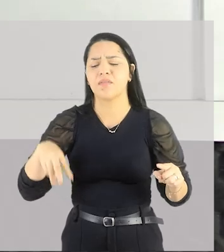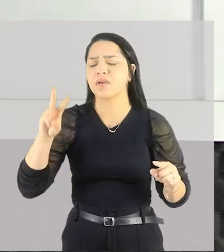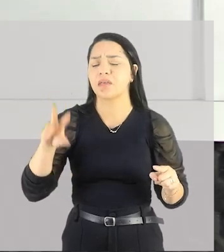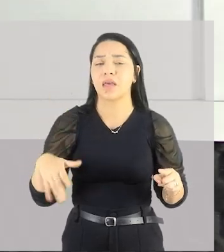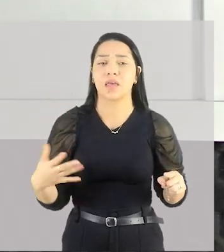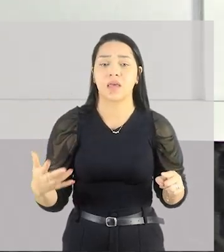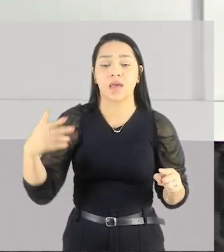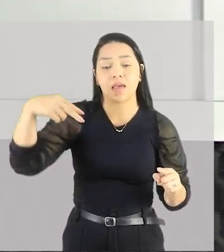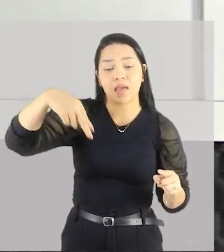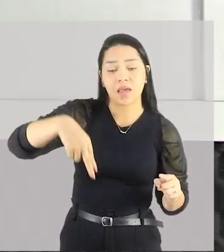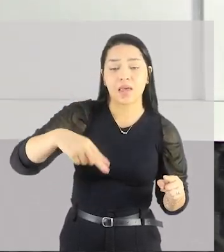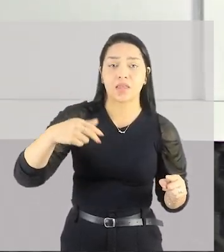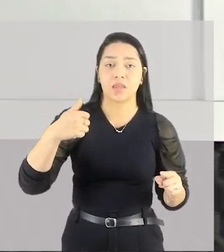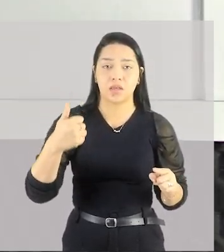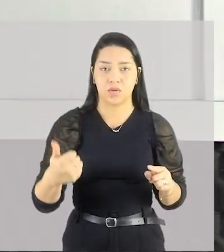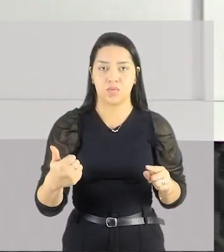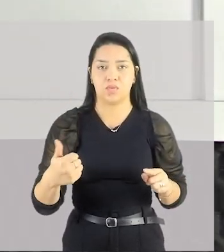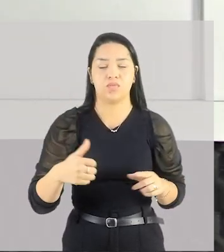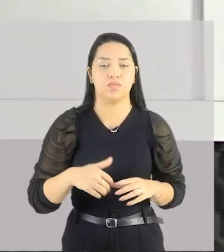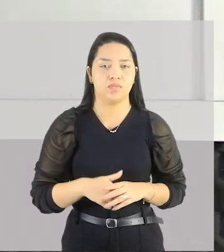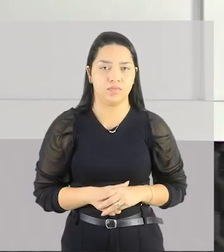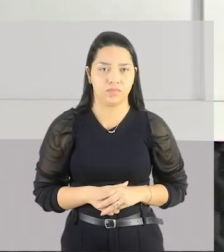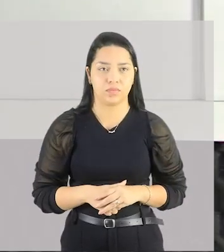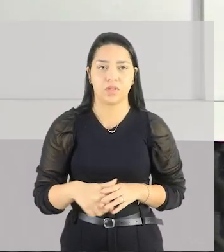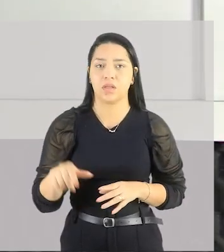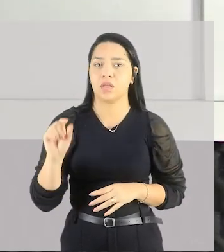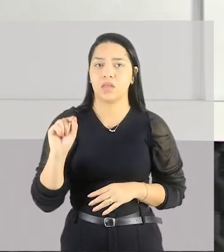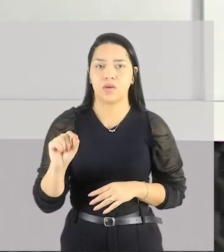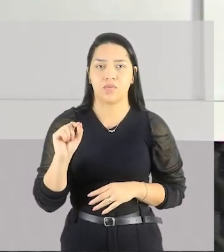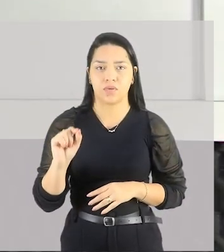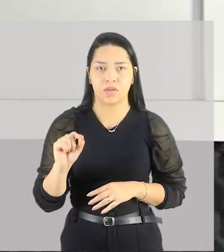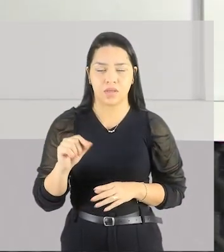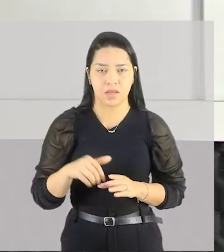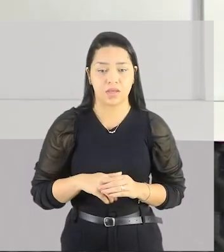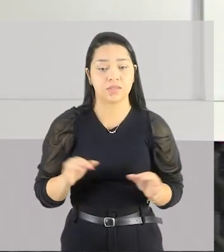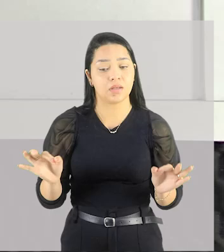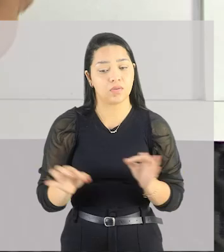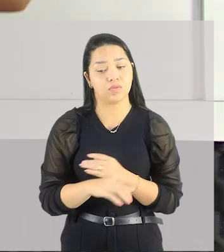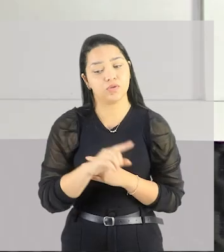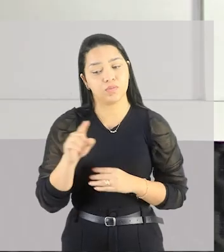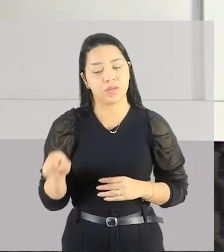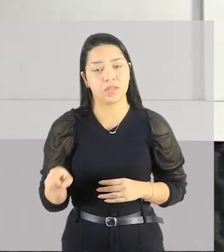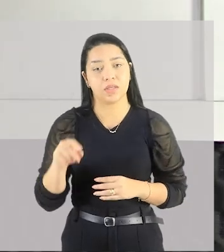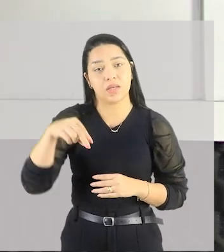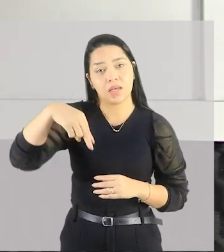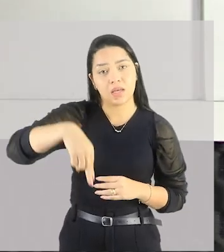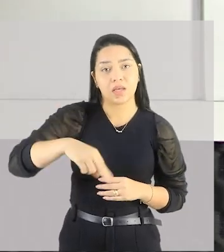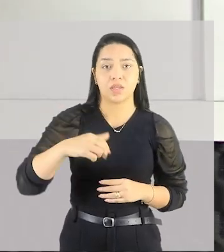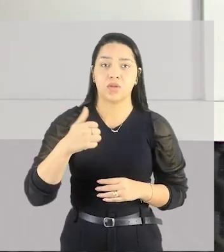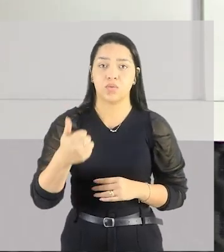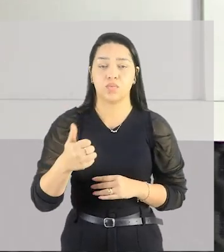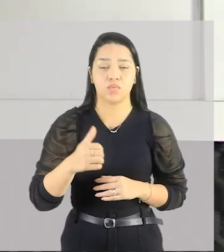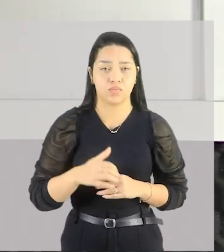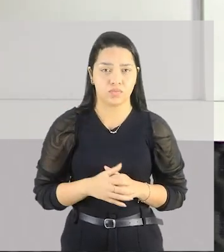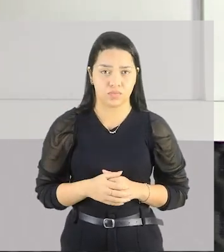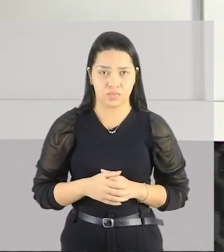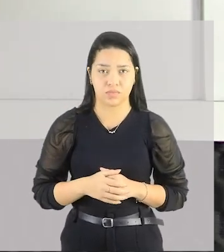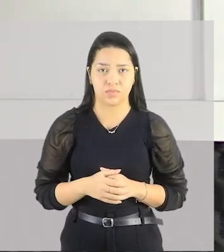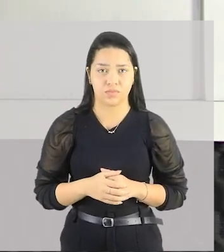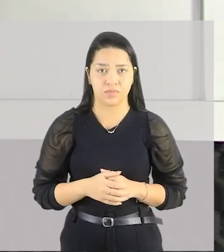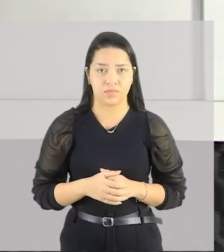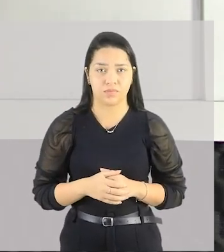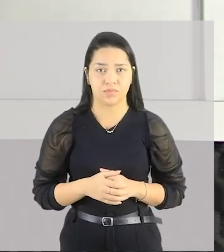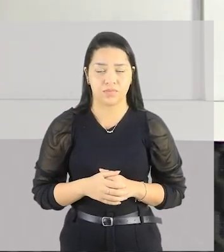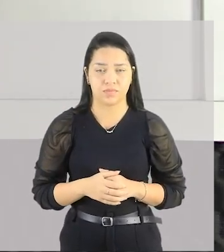de baixo. Na parte de baixo, quem é que pertence a C1? 8. O 8 está bem aqui, então ele vai permanecer,